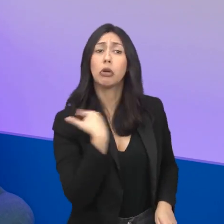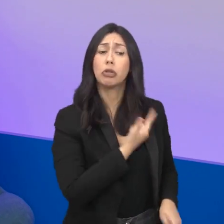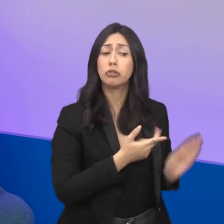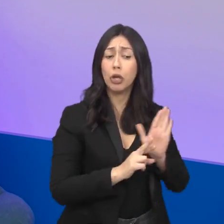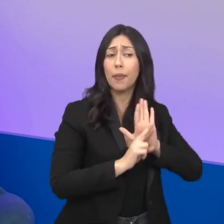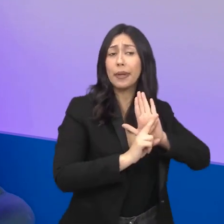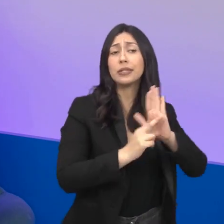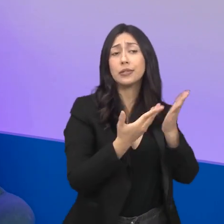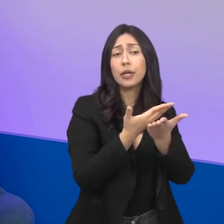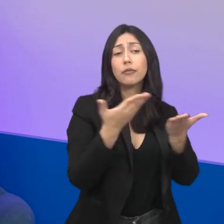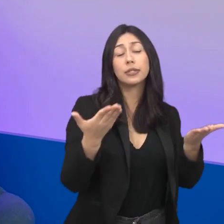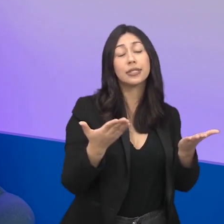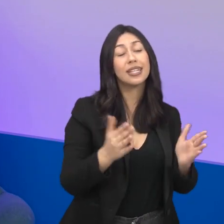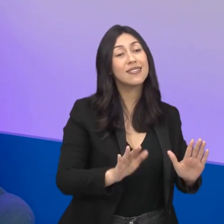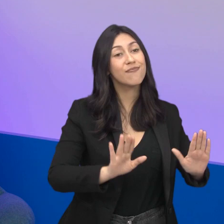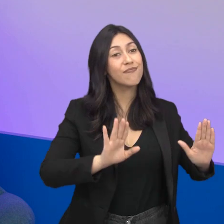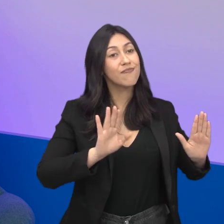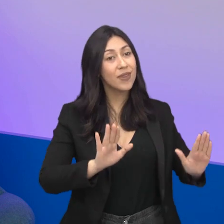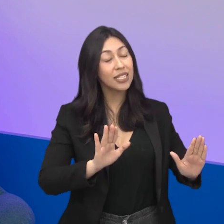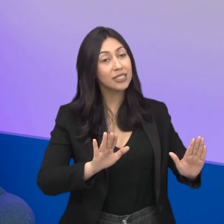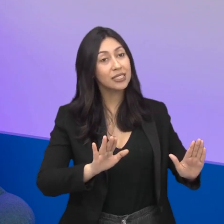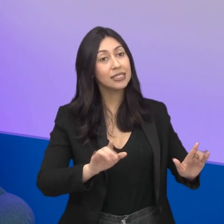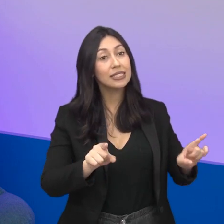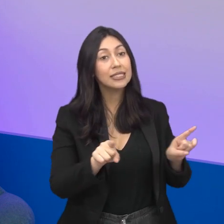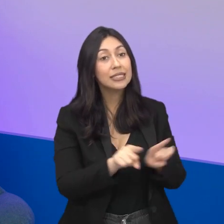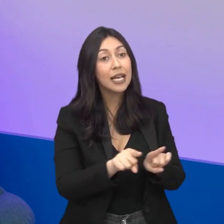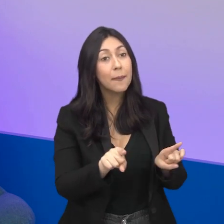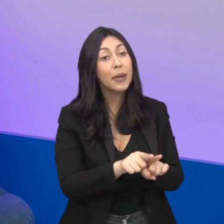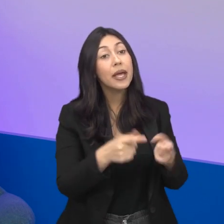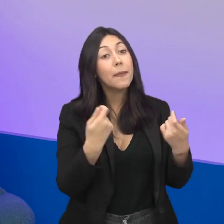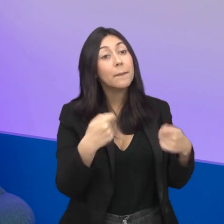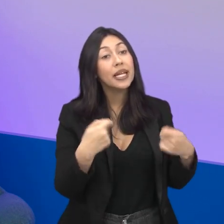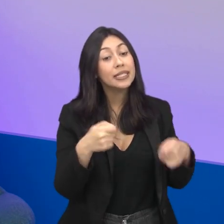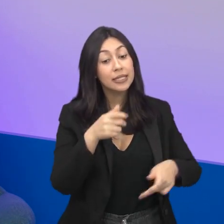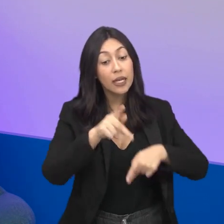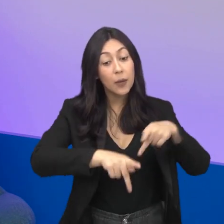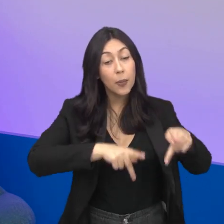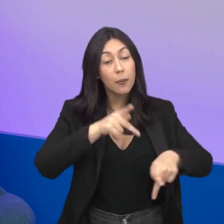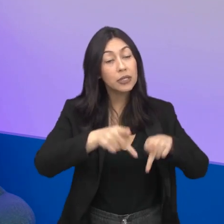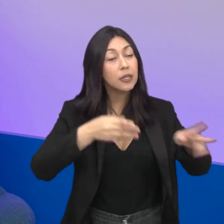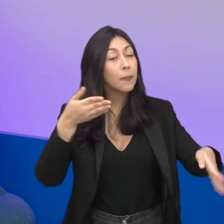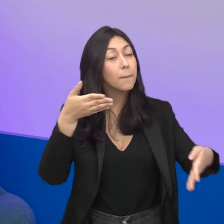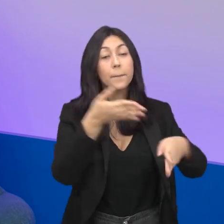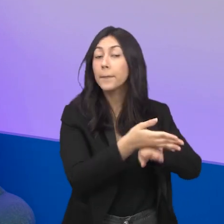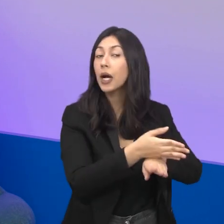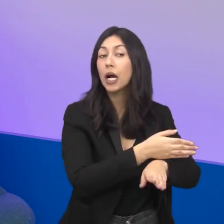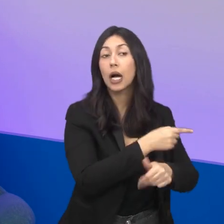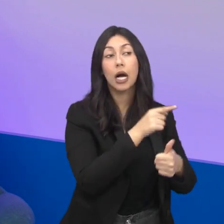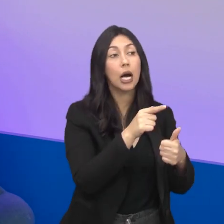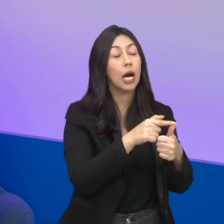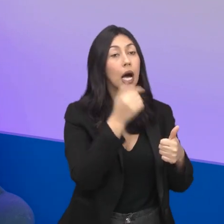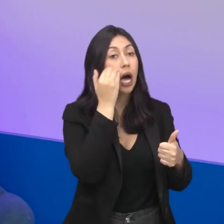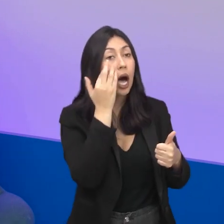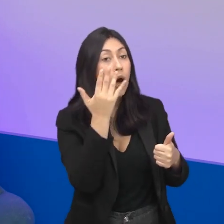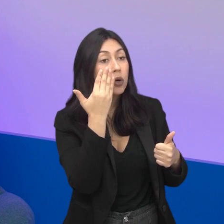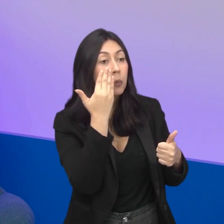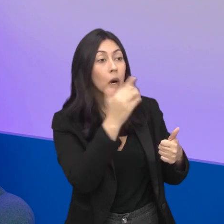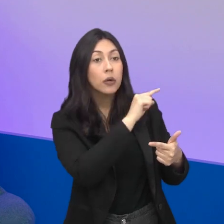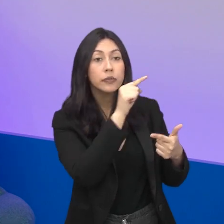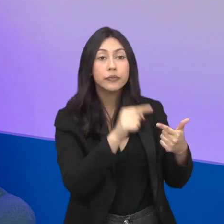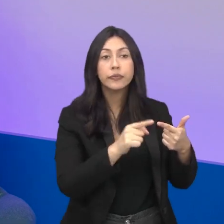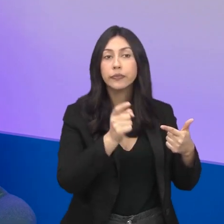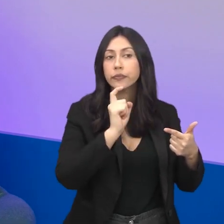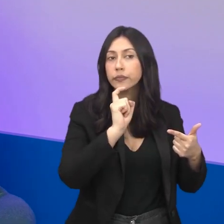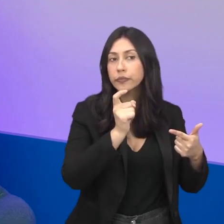entanto, parte das discussões que acontecem no Poder Legislativo ocorre também com a sua participação. Nós temos as audiências públicas,